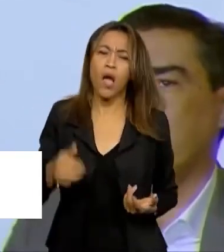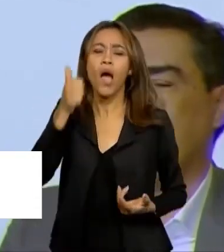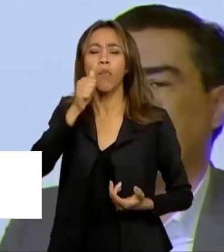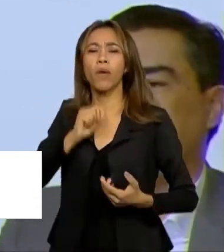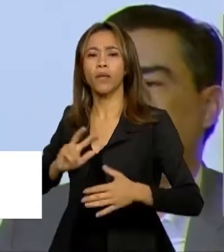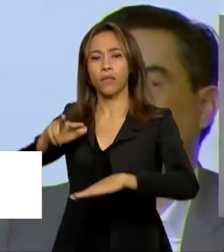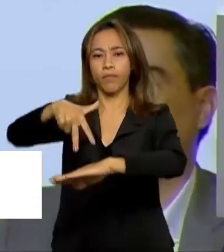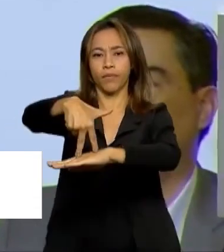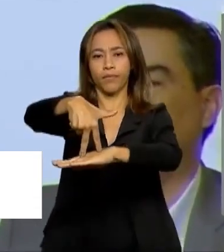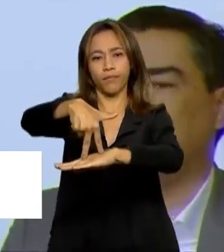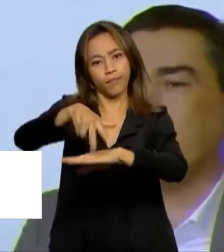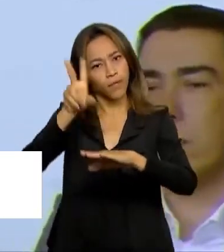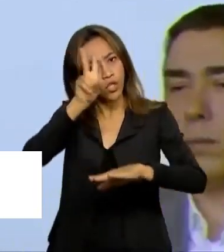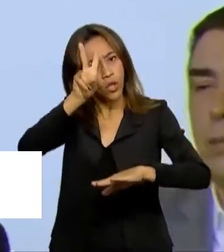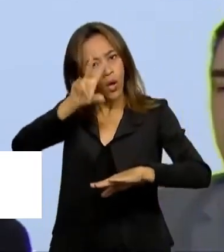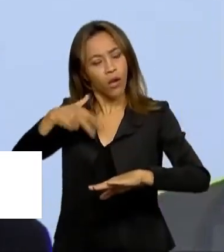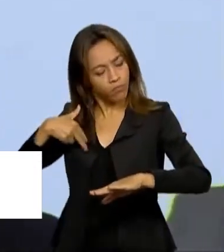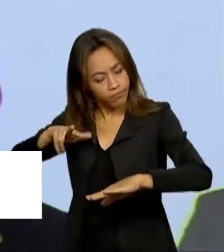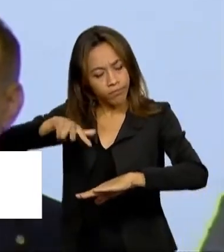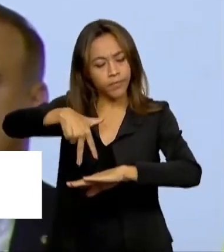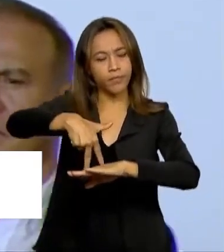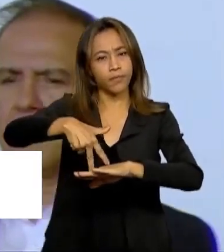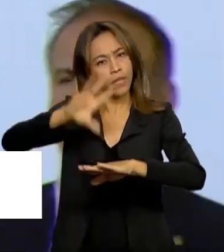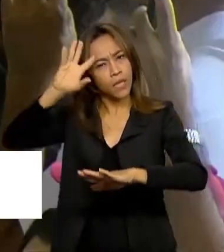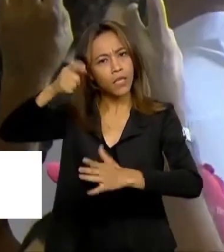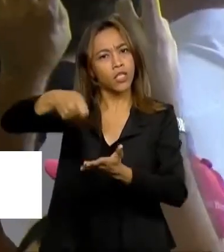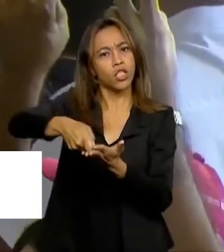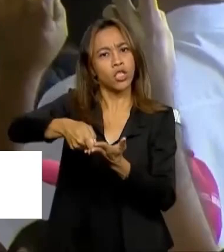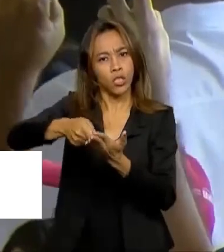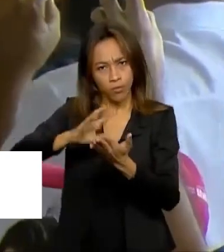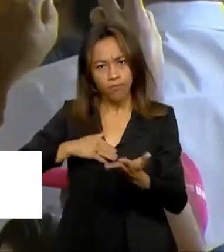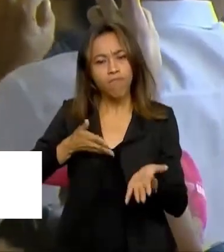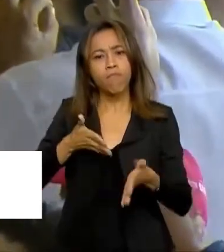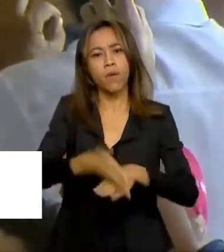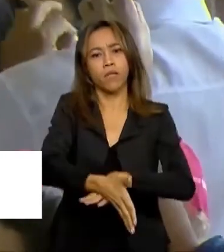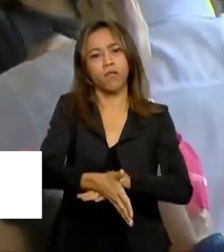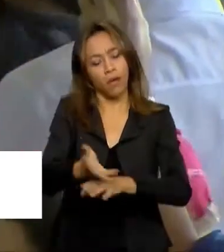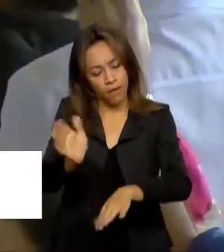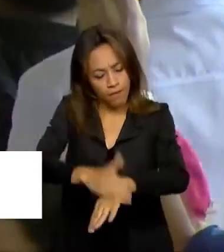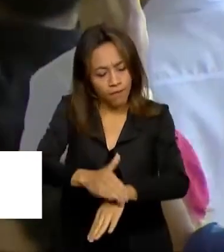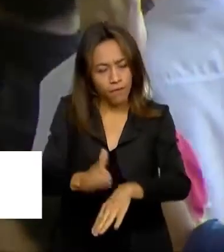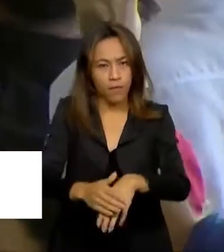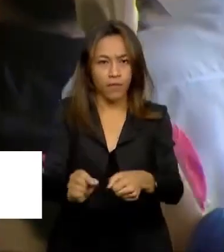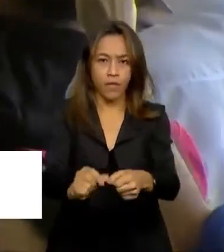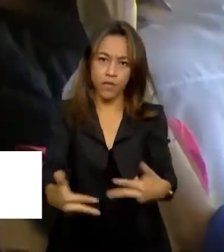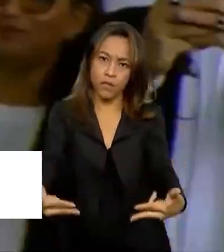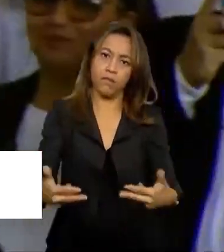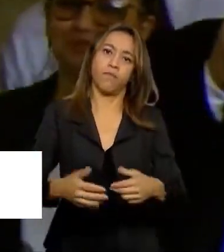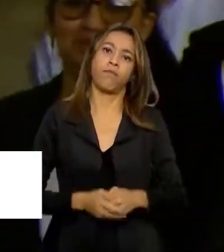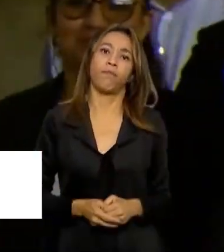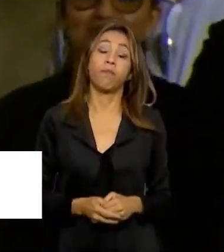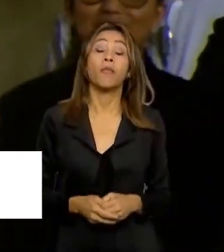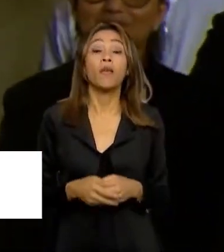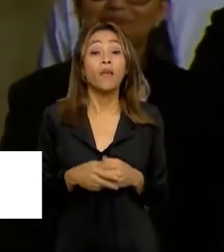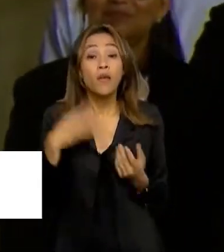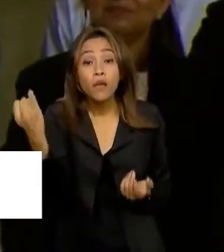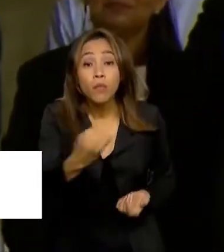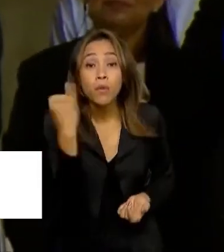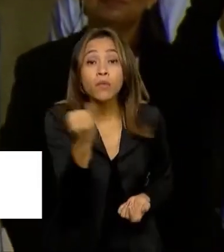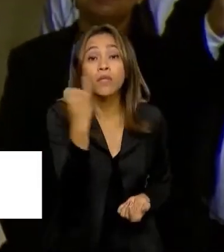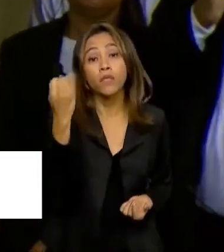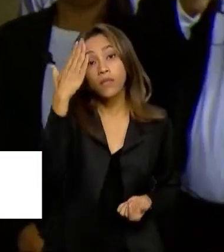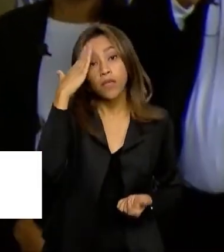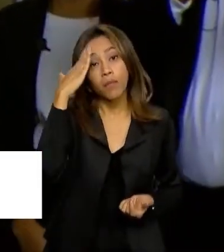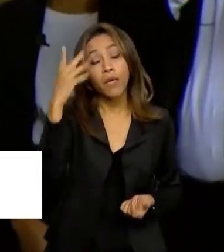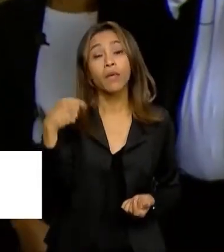da história, ela quer decidir, participar e fazer. E é importante que a gente saiba que a gente tem